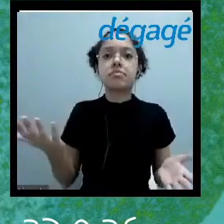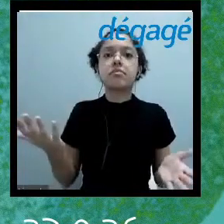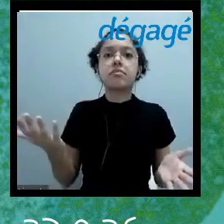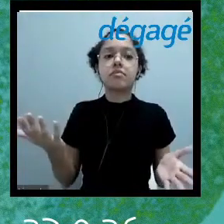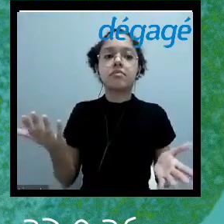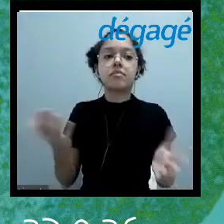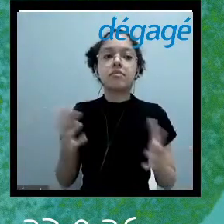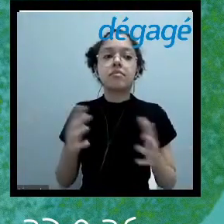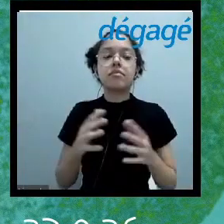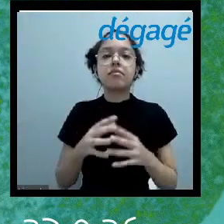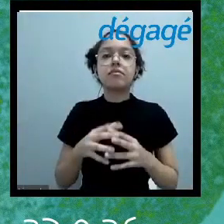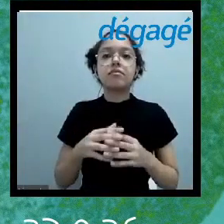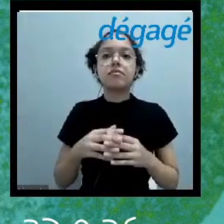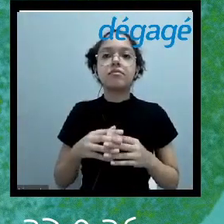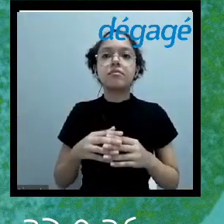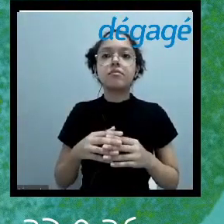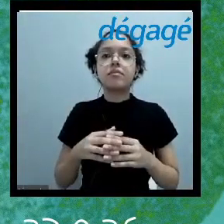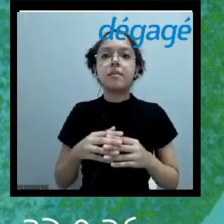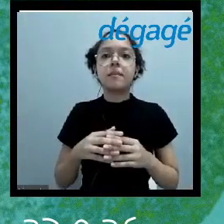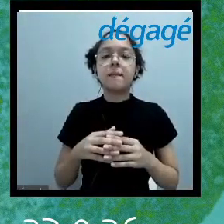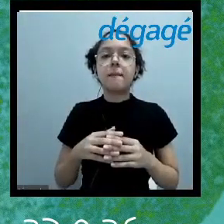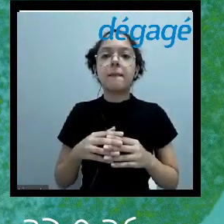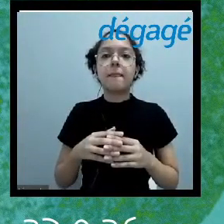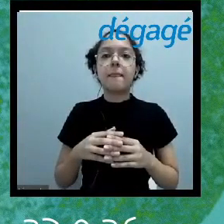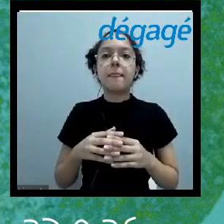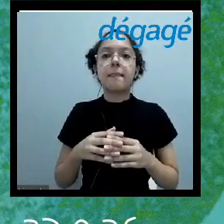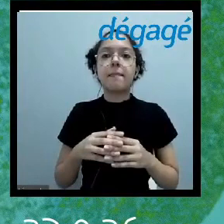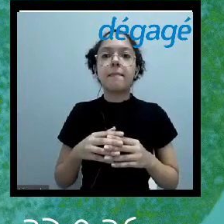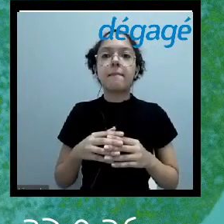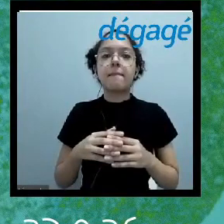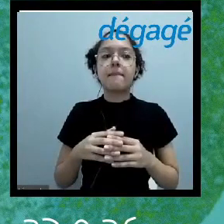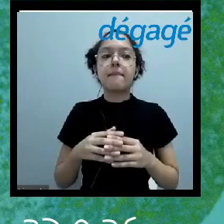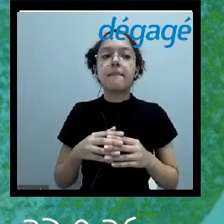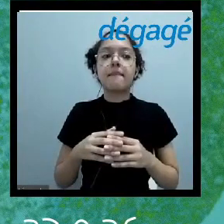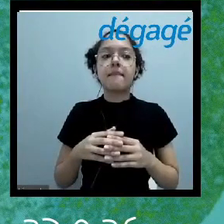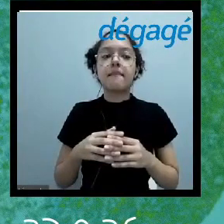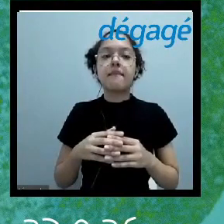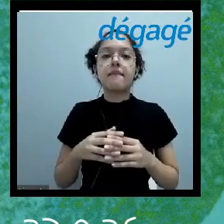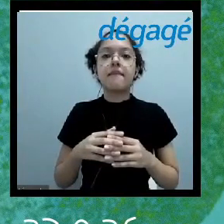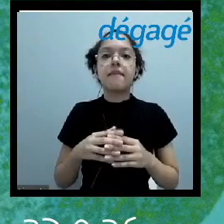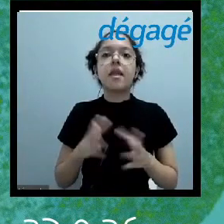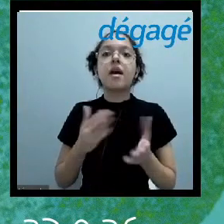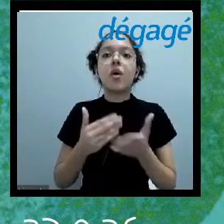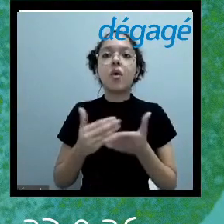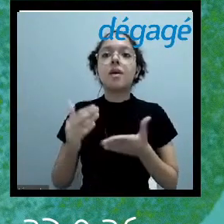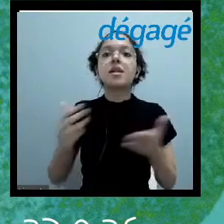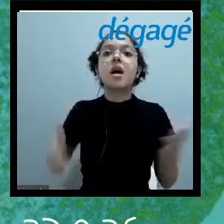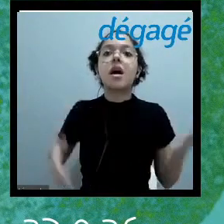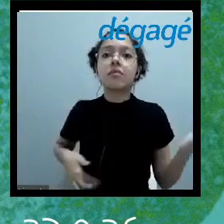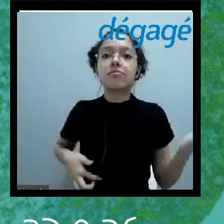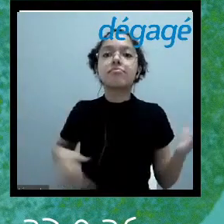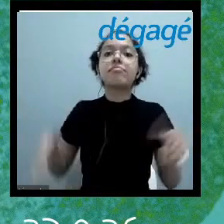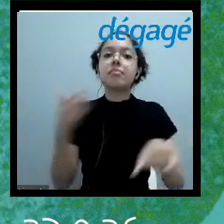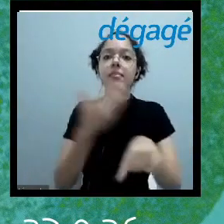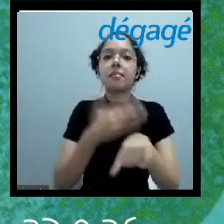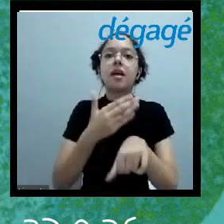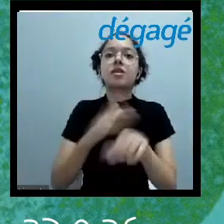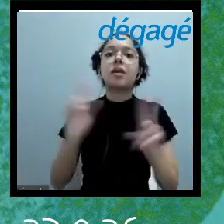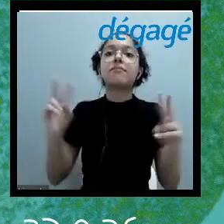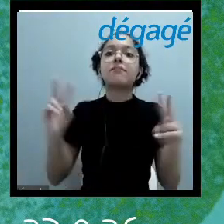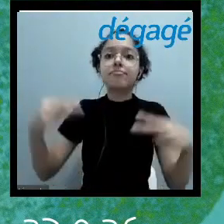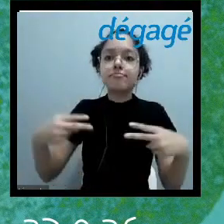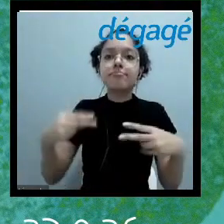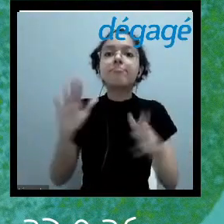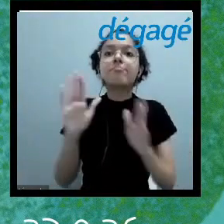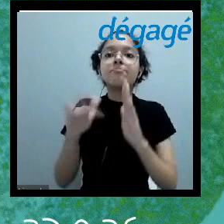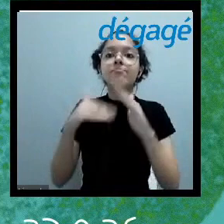passivo, sabe? Para uma coisa de começar a tocar o bongô. Então, para mim,